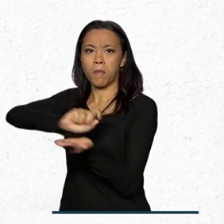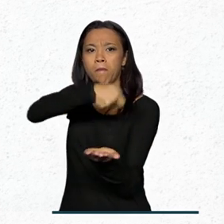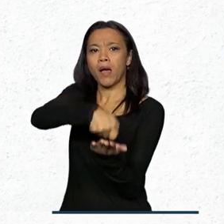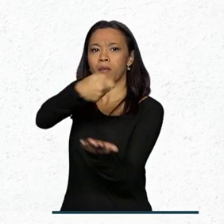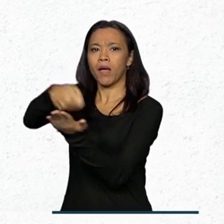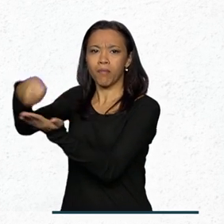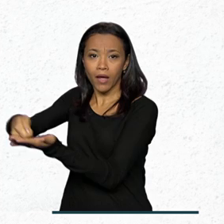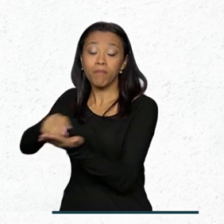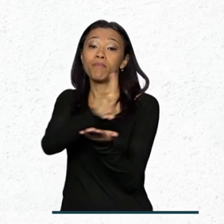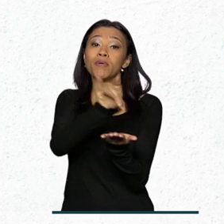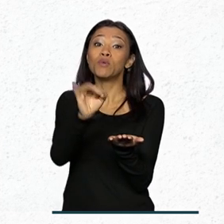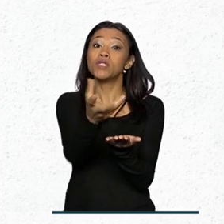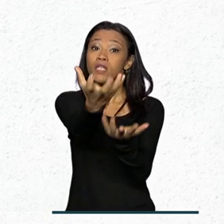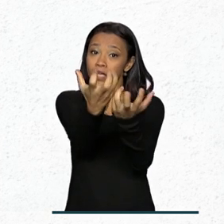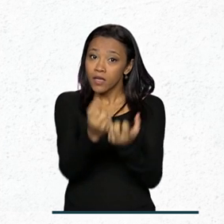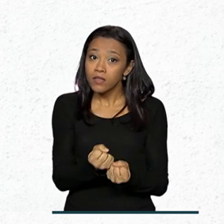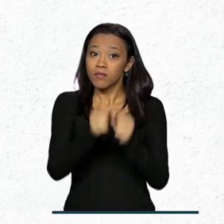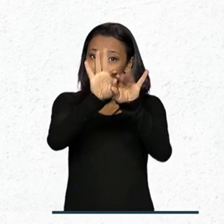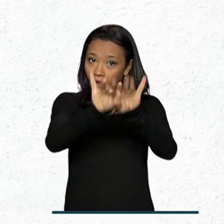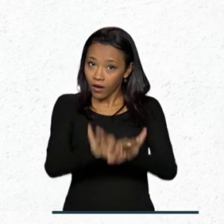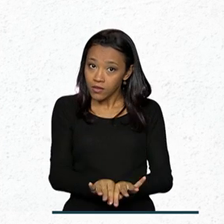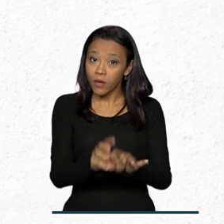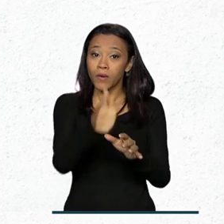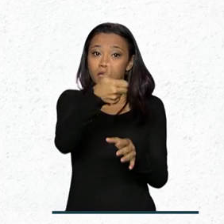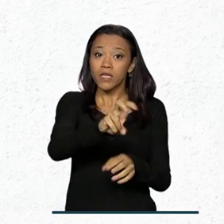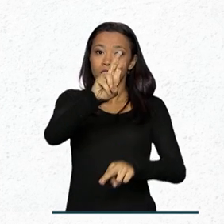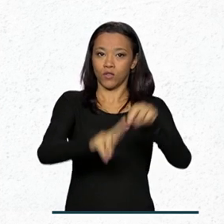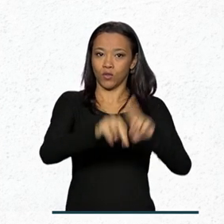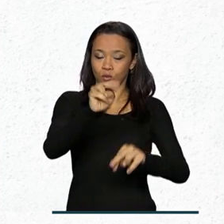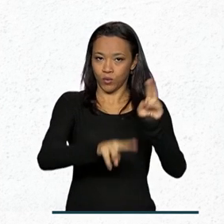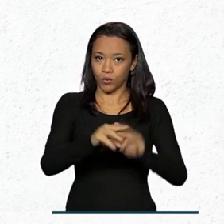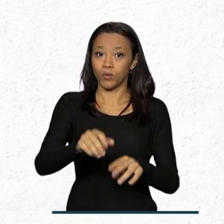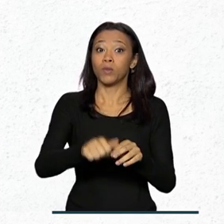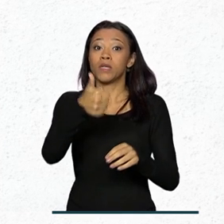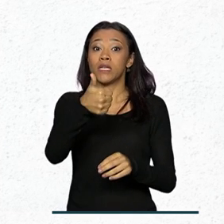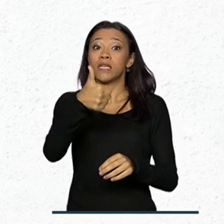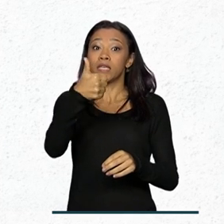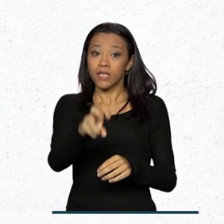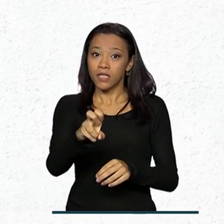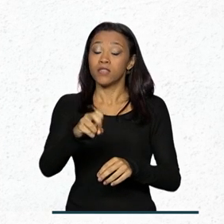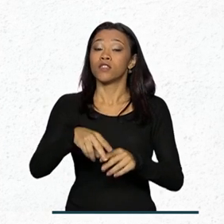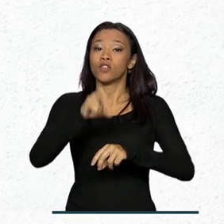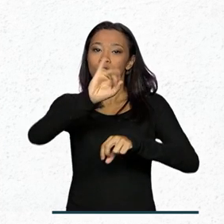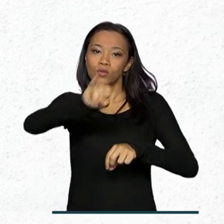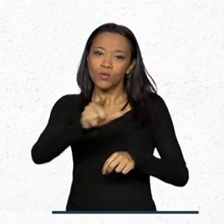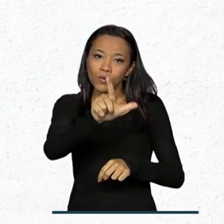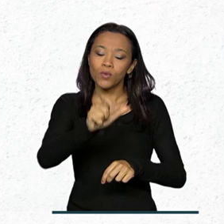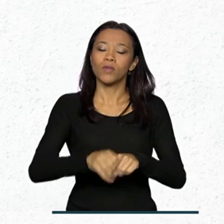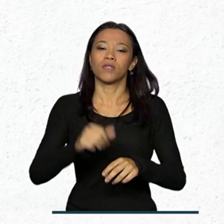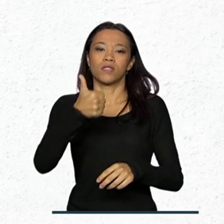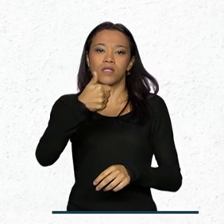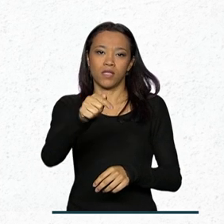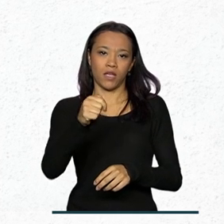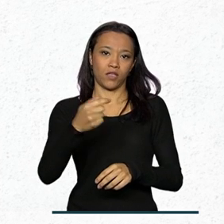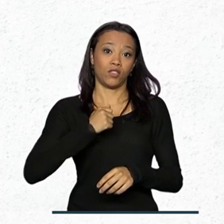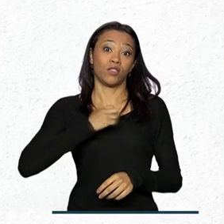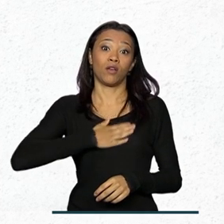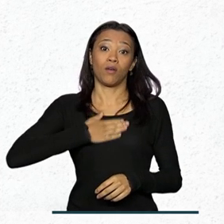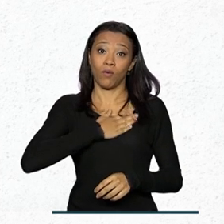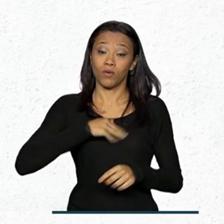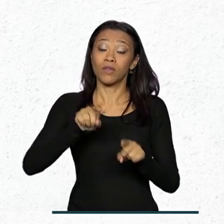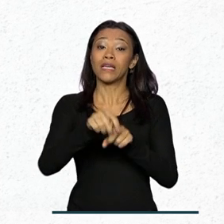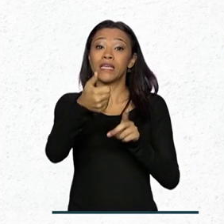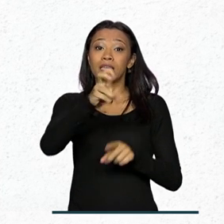pela ordem de entrega da declaração, em 15 de junho, 15 de julho, 17 de agosto, 15 de